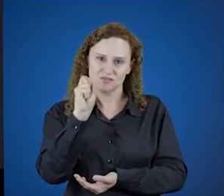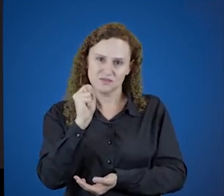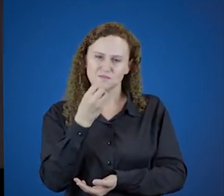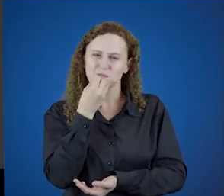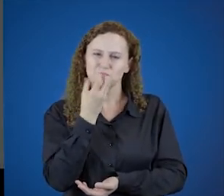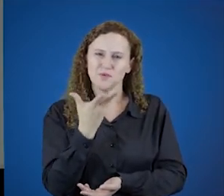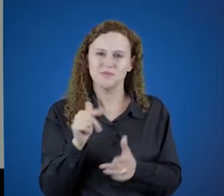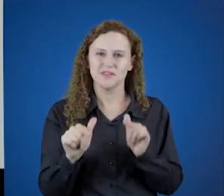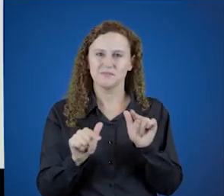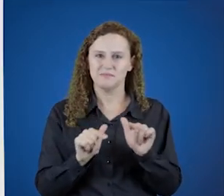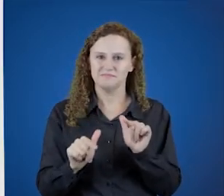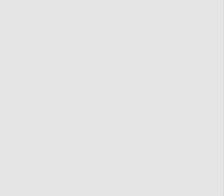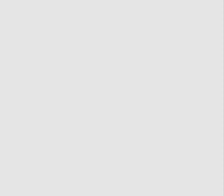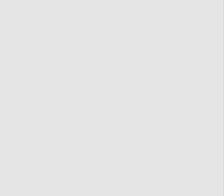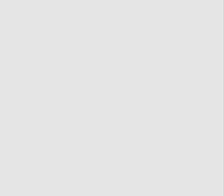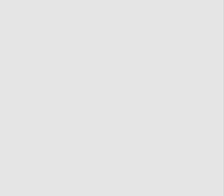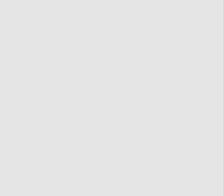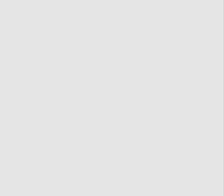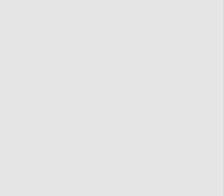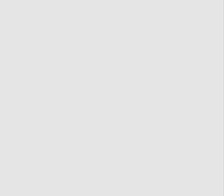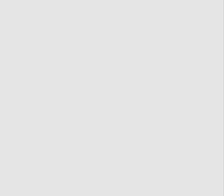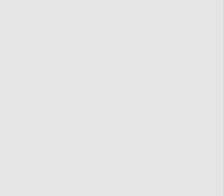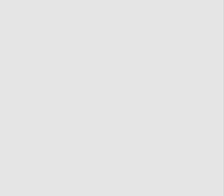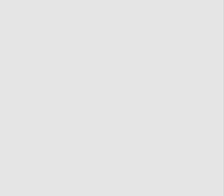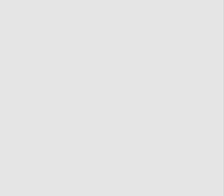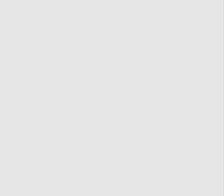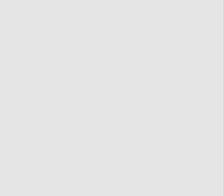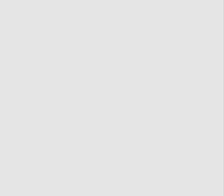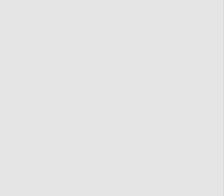e um bom trabalho para vocês aí